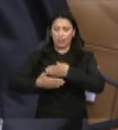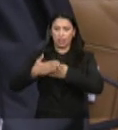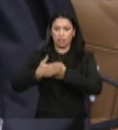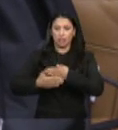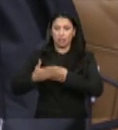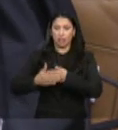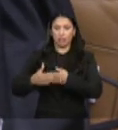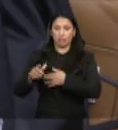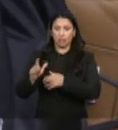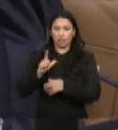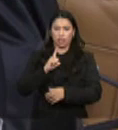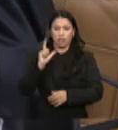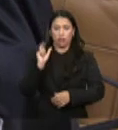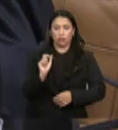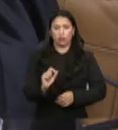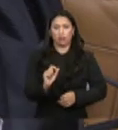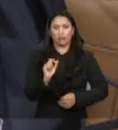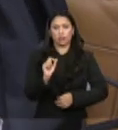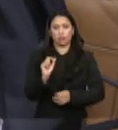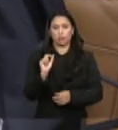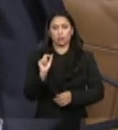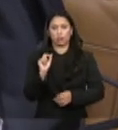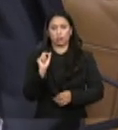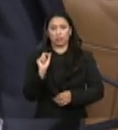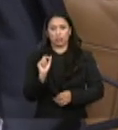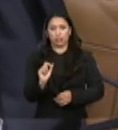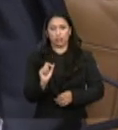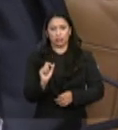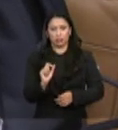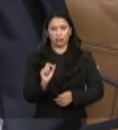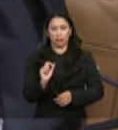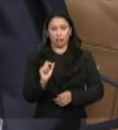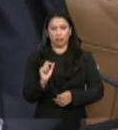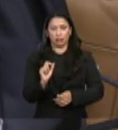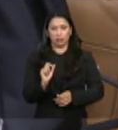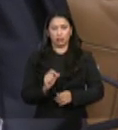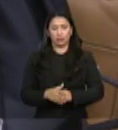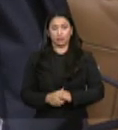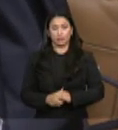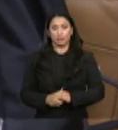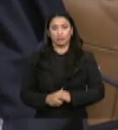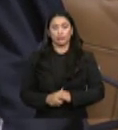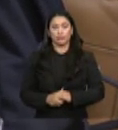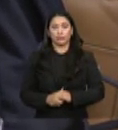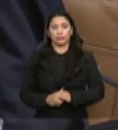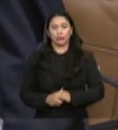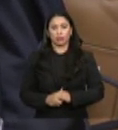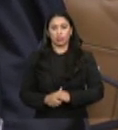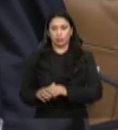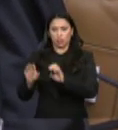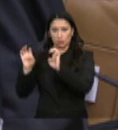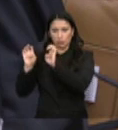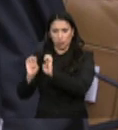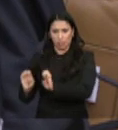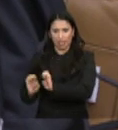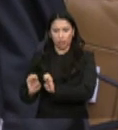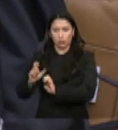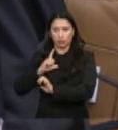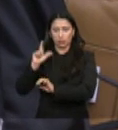Machado de Assis disse ruim a morte não extingue